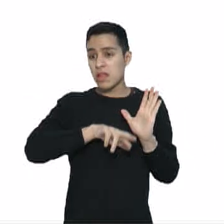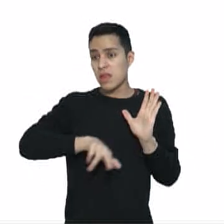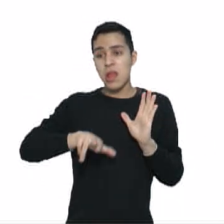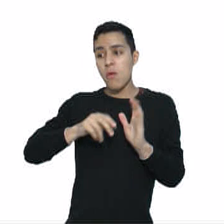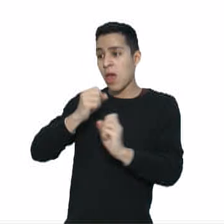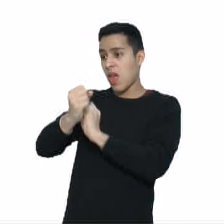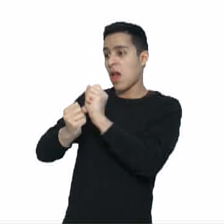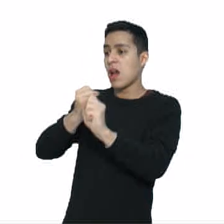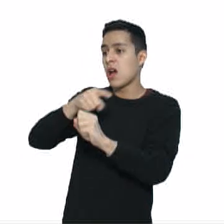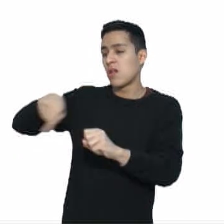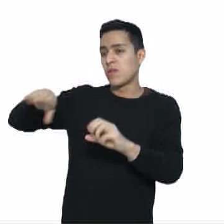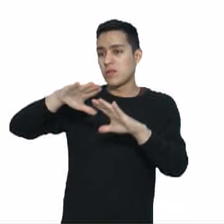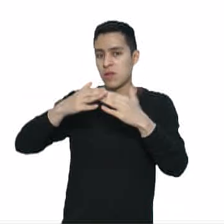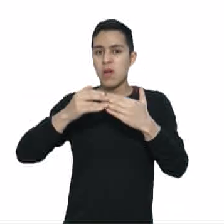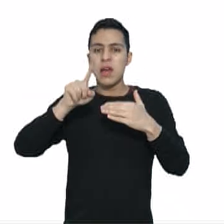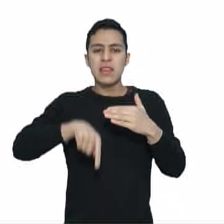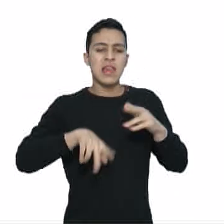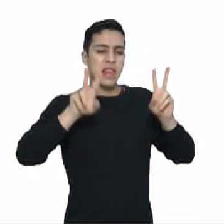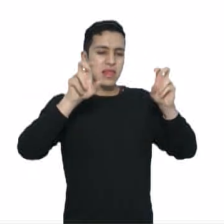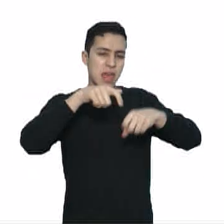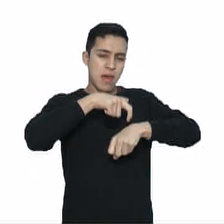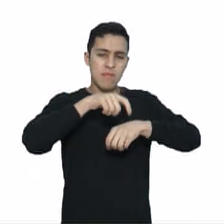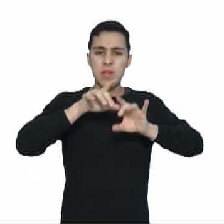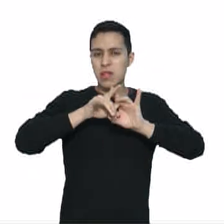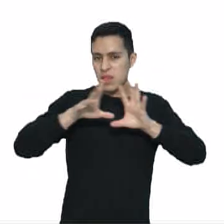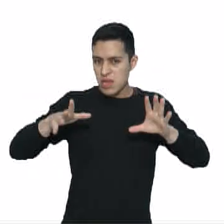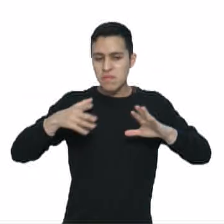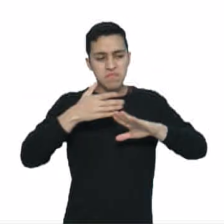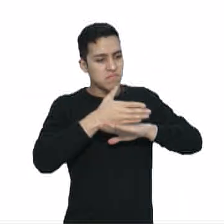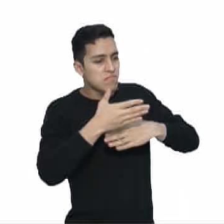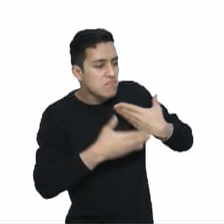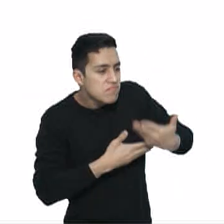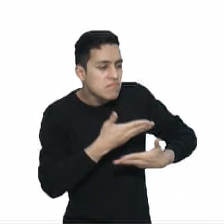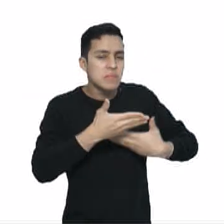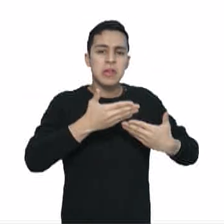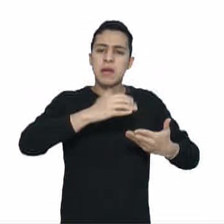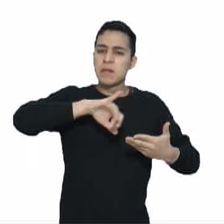quer para a ocupação de tempo livre e de lazer.